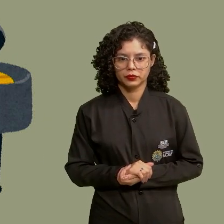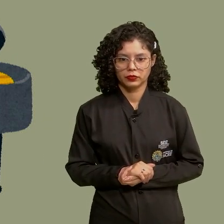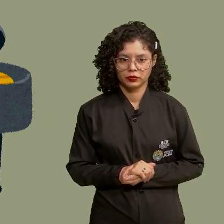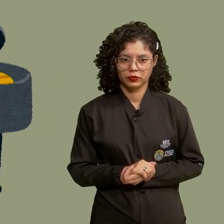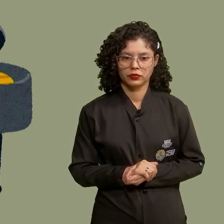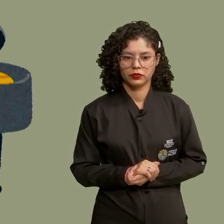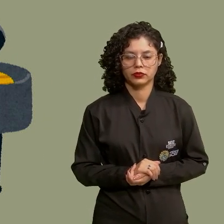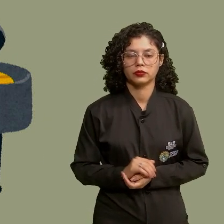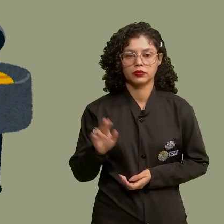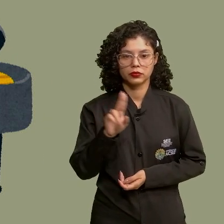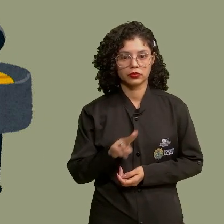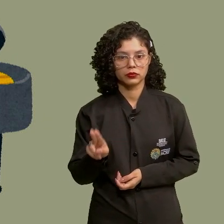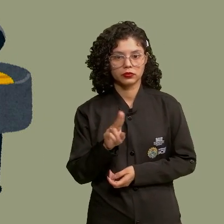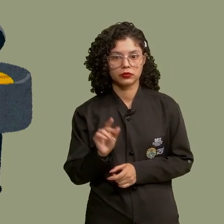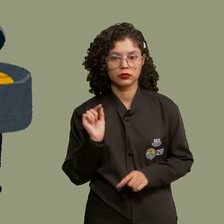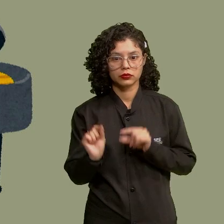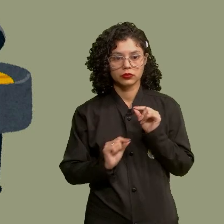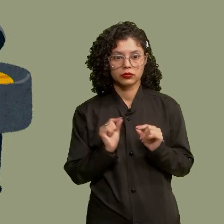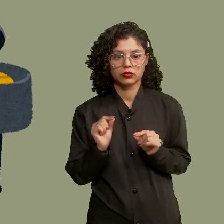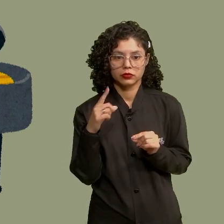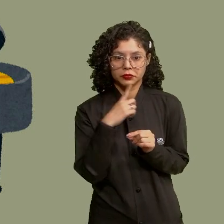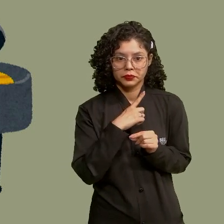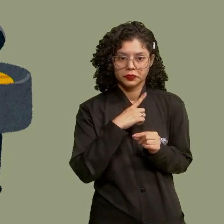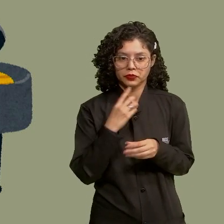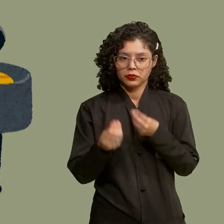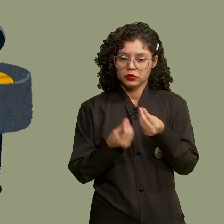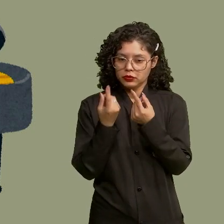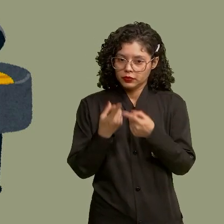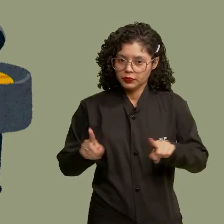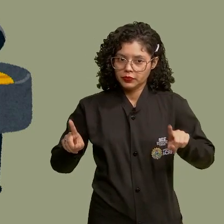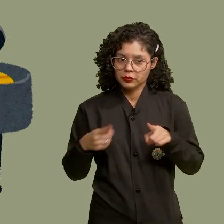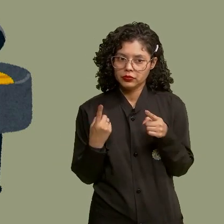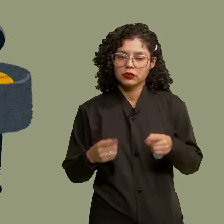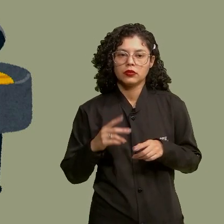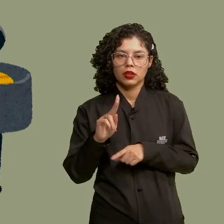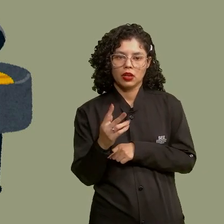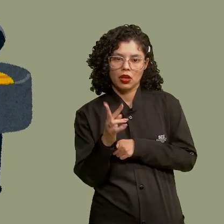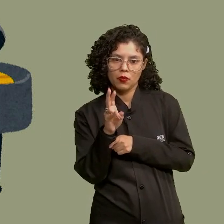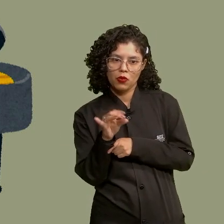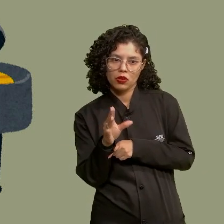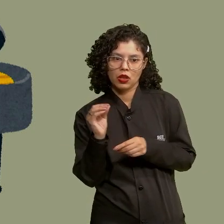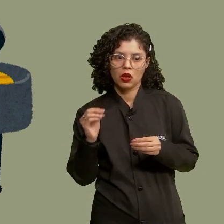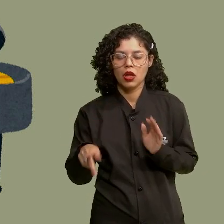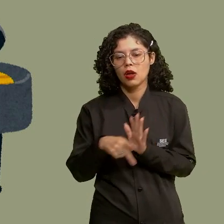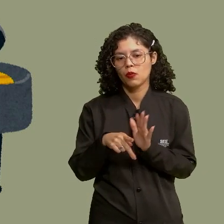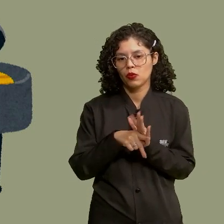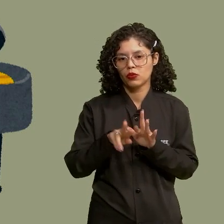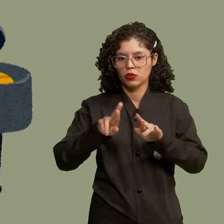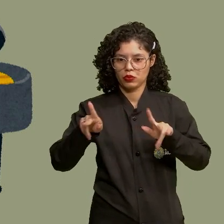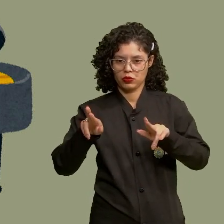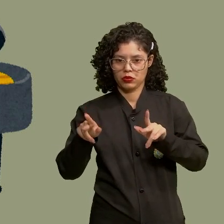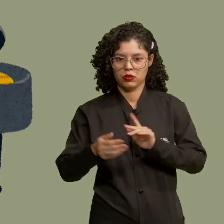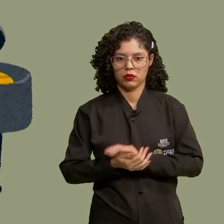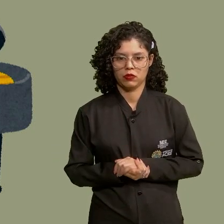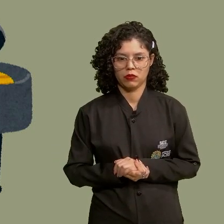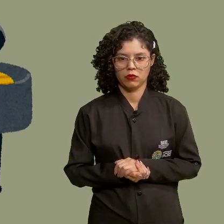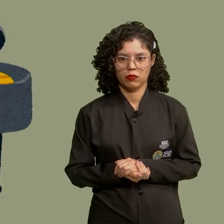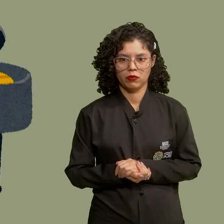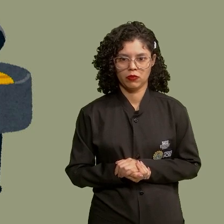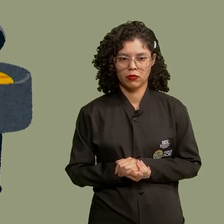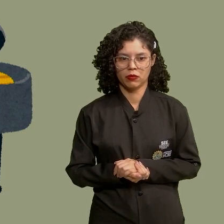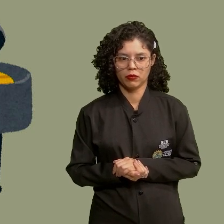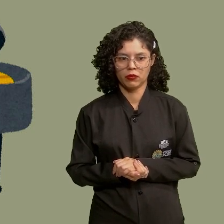esses instrumentos, eles permitem que você toque tanto melodia quanto harmonia, o que os torna muito